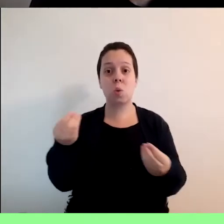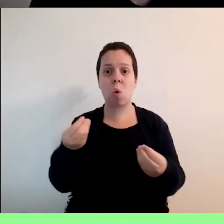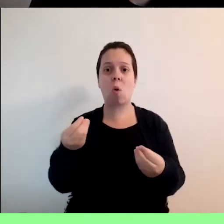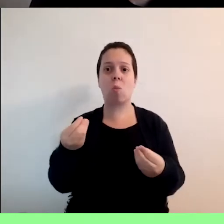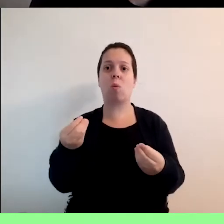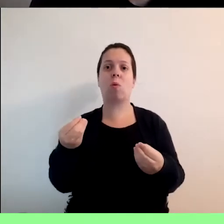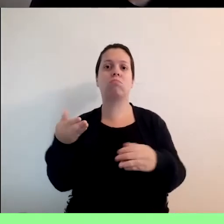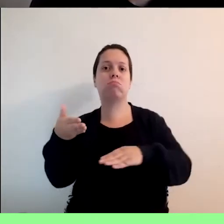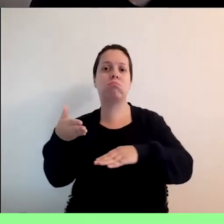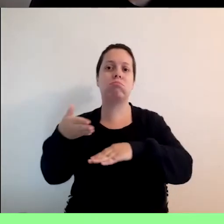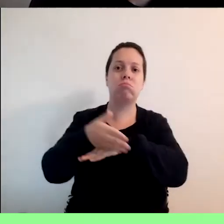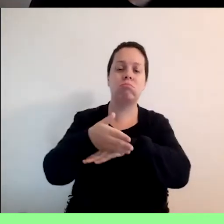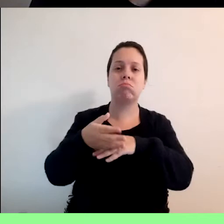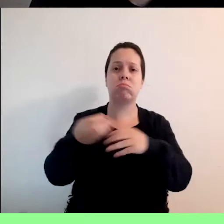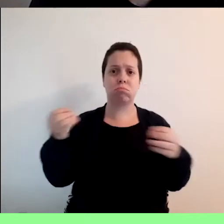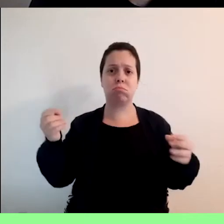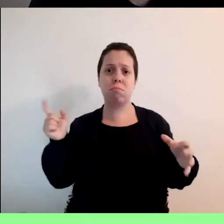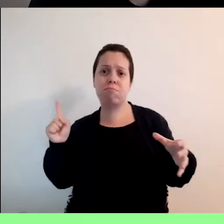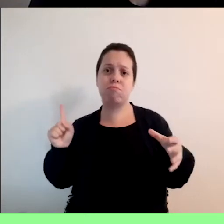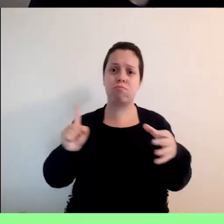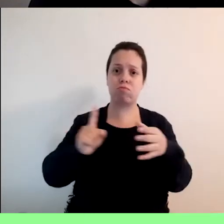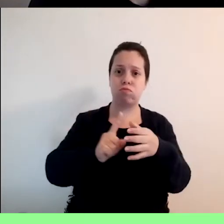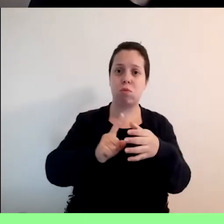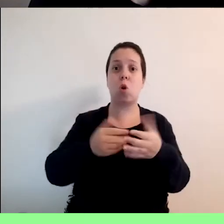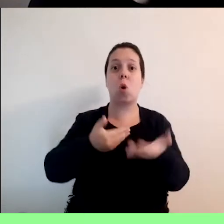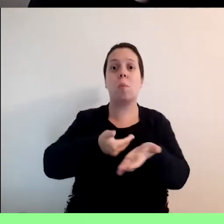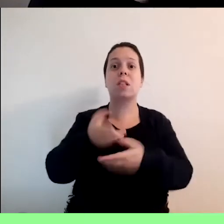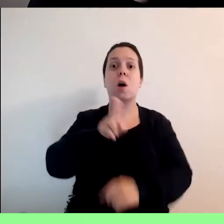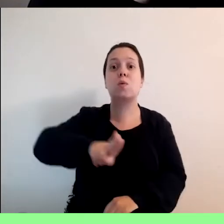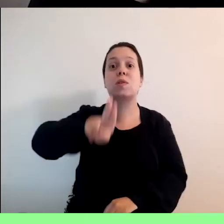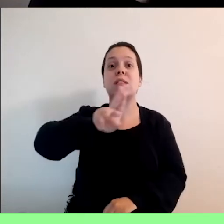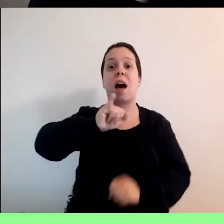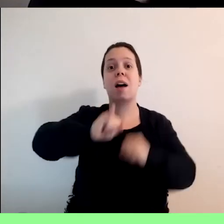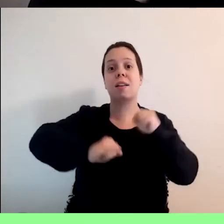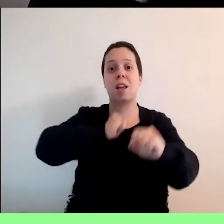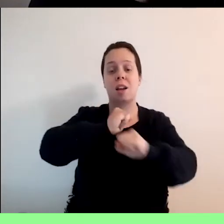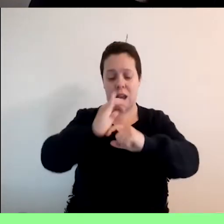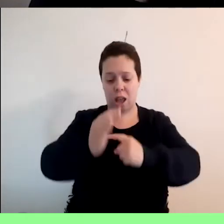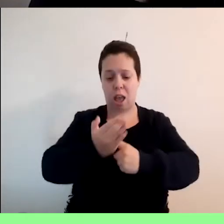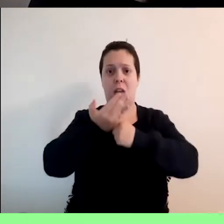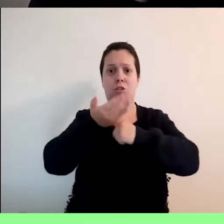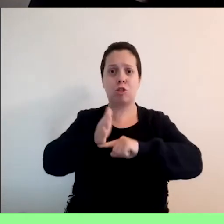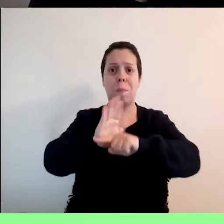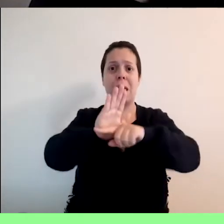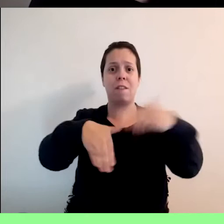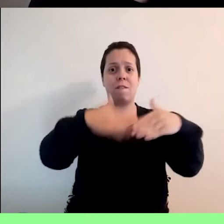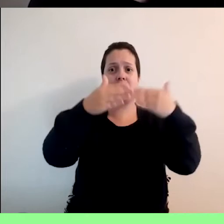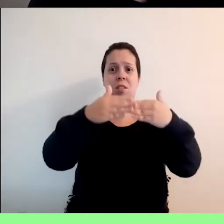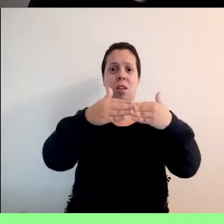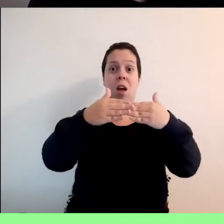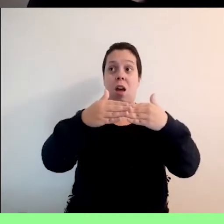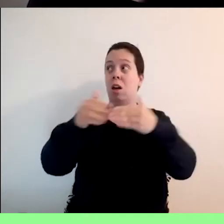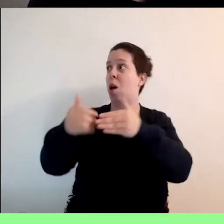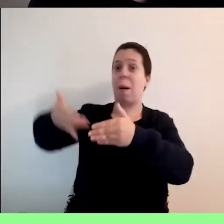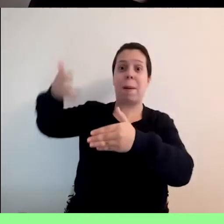integrando, de estarem usando a internet para benefícios. É pouco tempo que essas